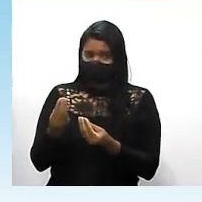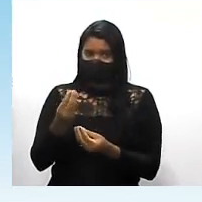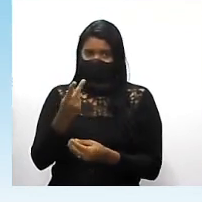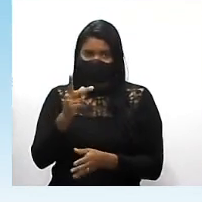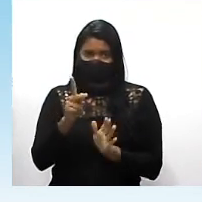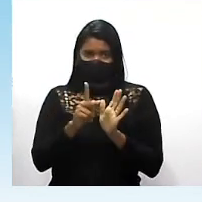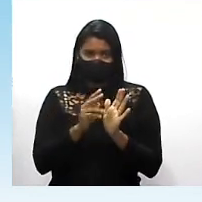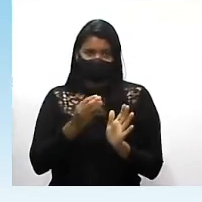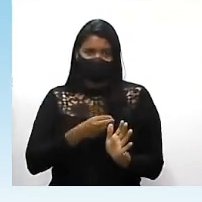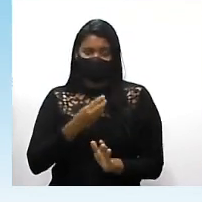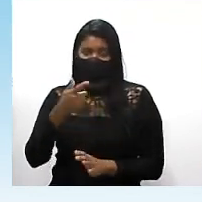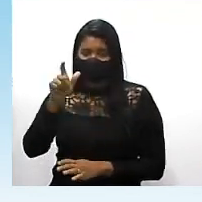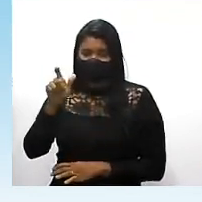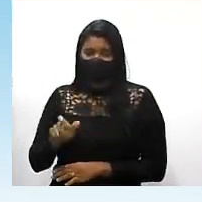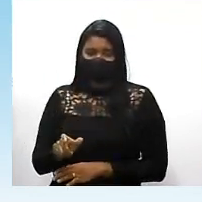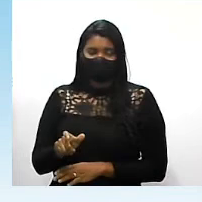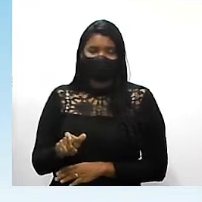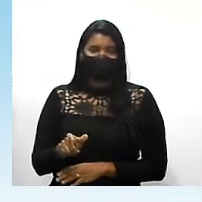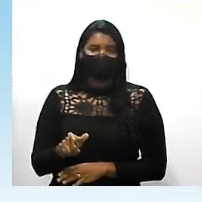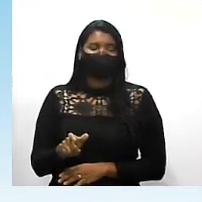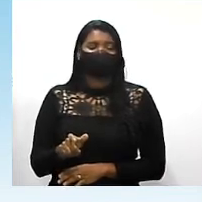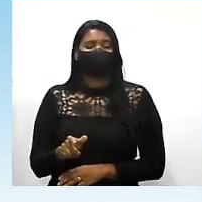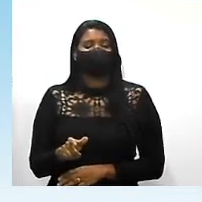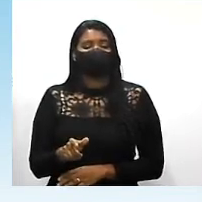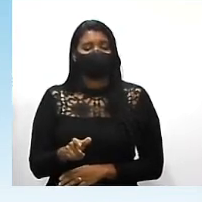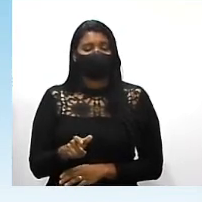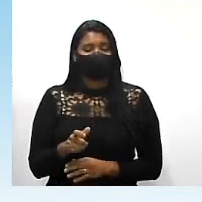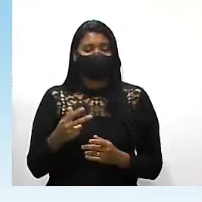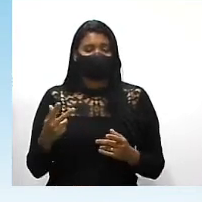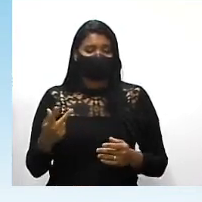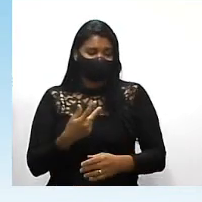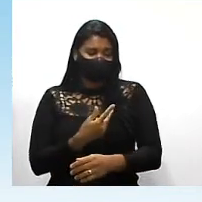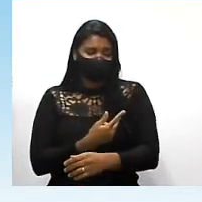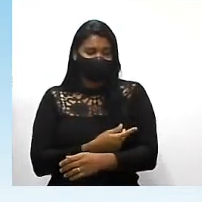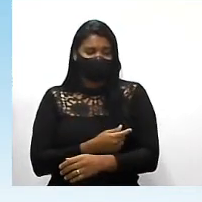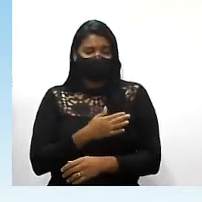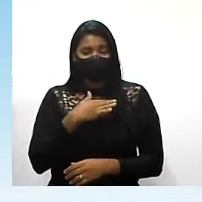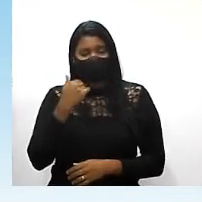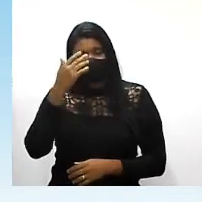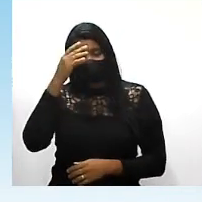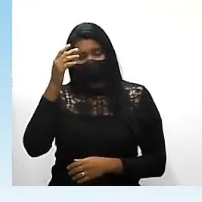que essas questões da eutanásia abrem espaço para